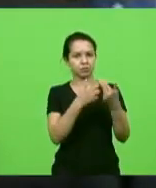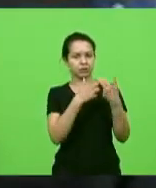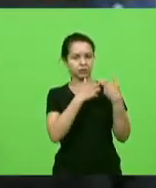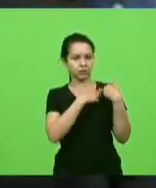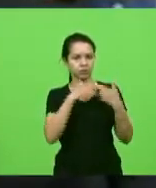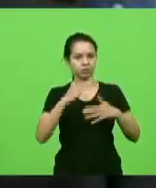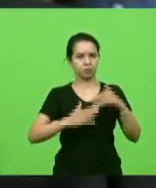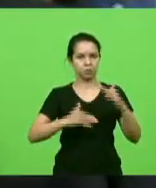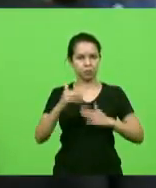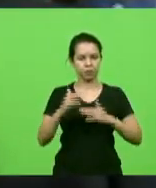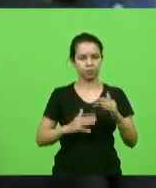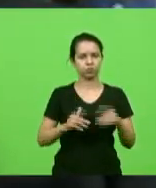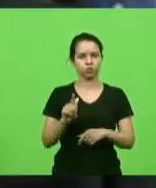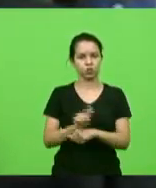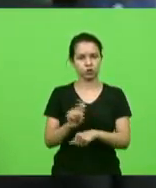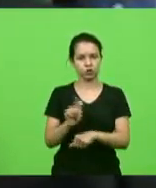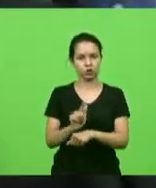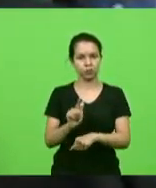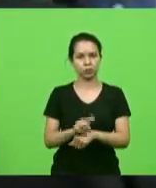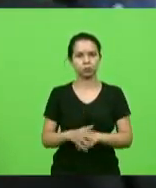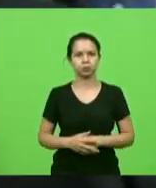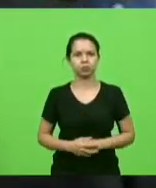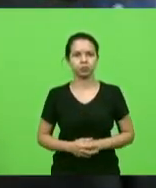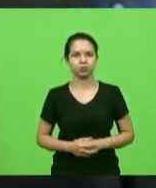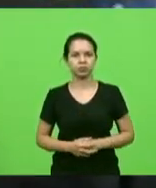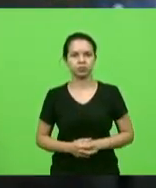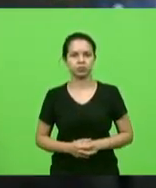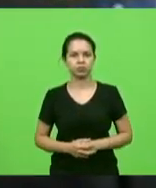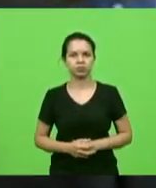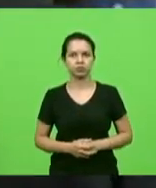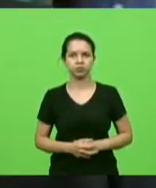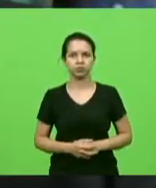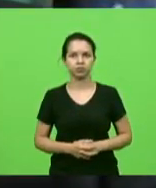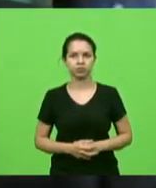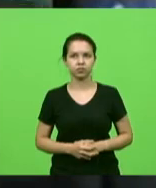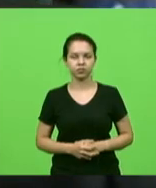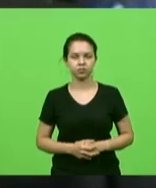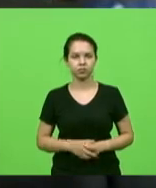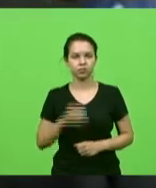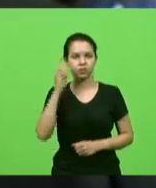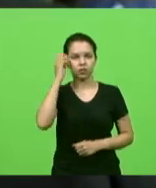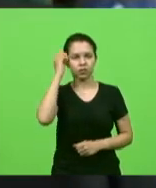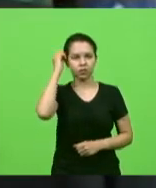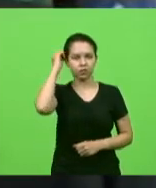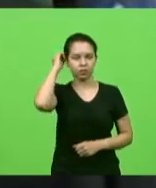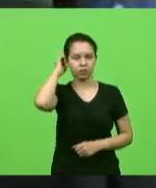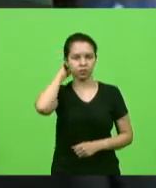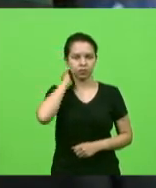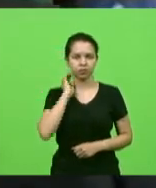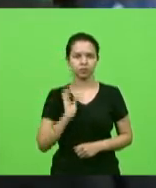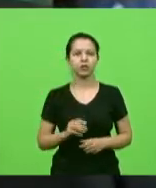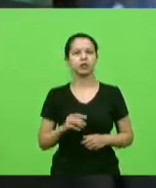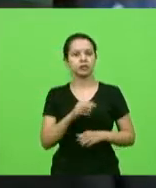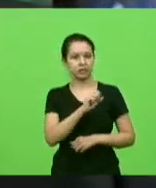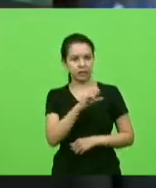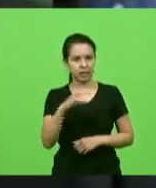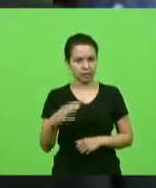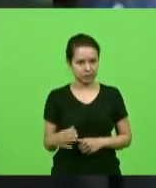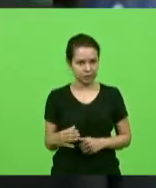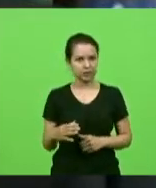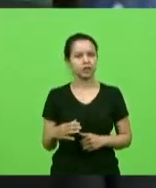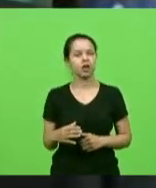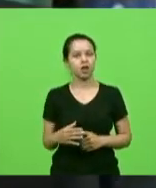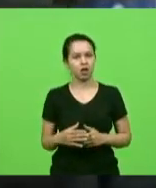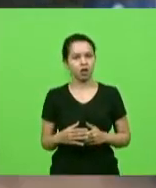pelos atos de sua gestão Santa Catarina E é pródiga em revelar essas dicas